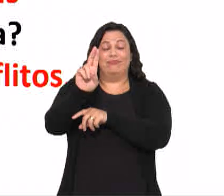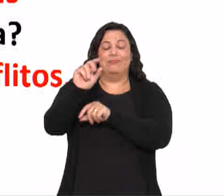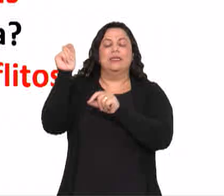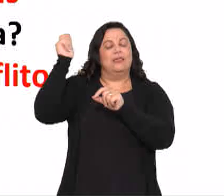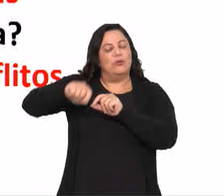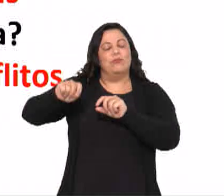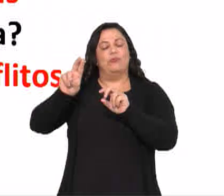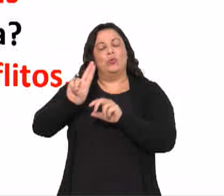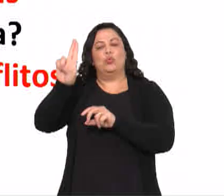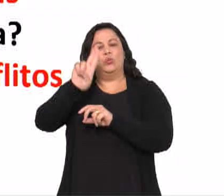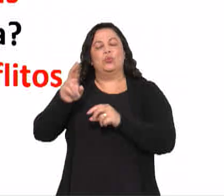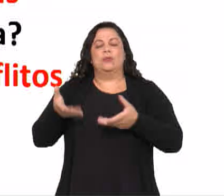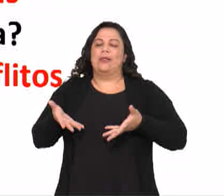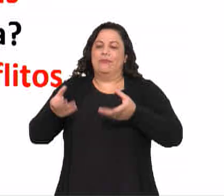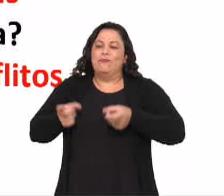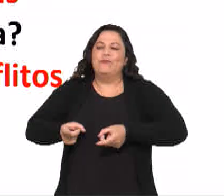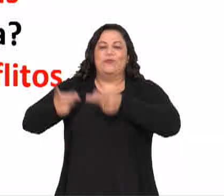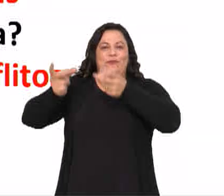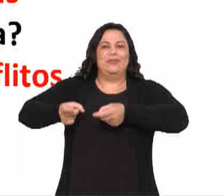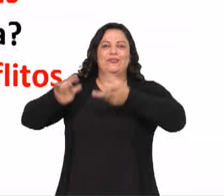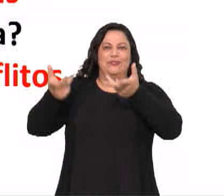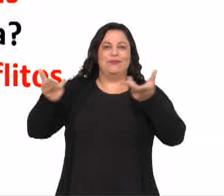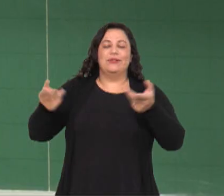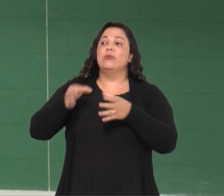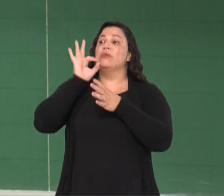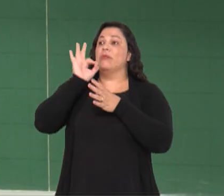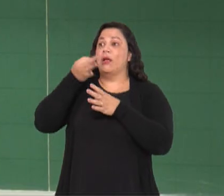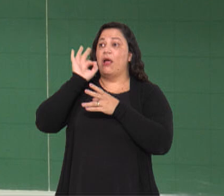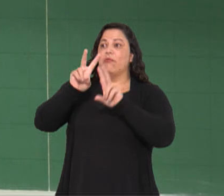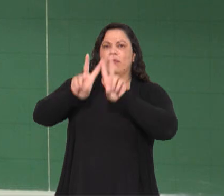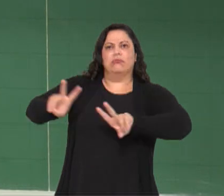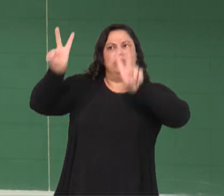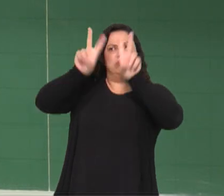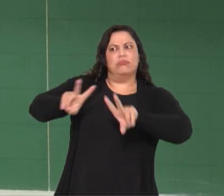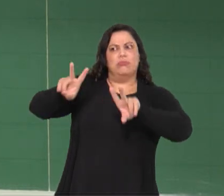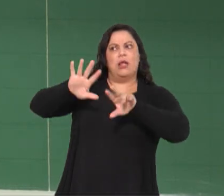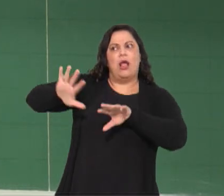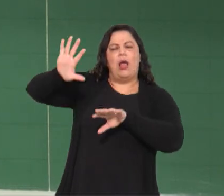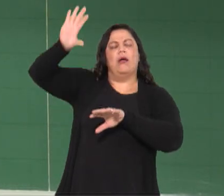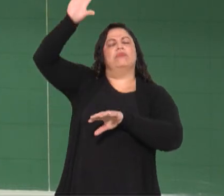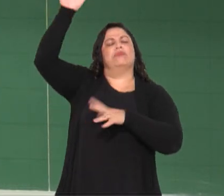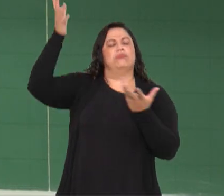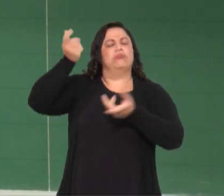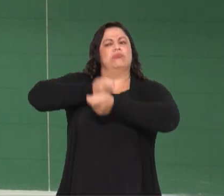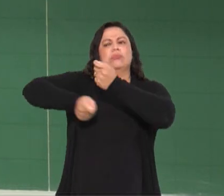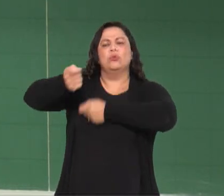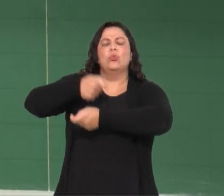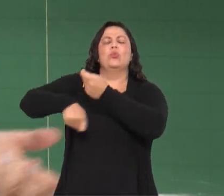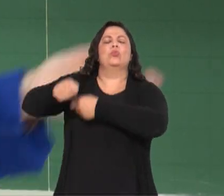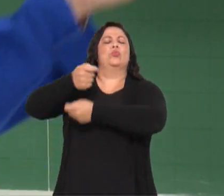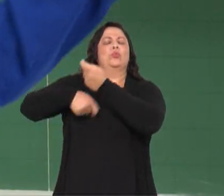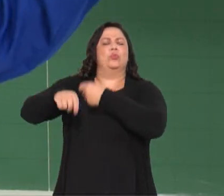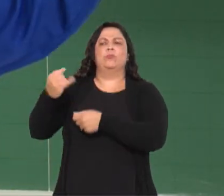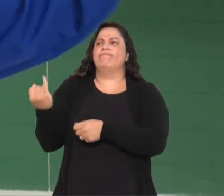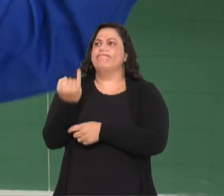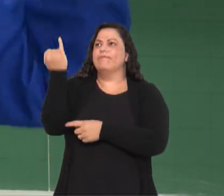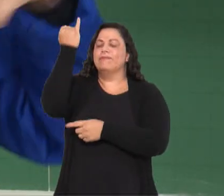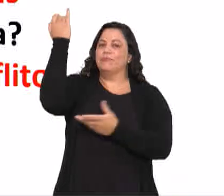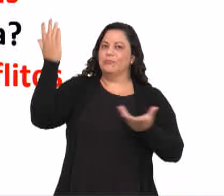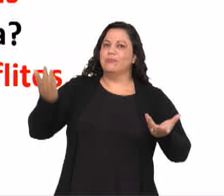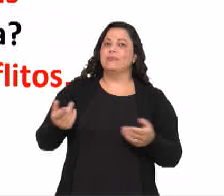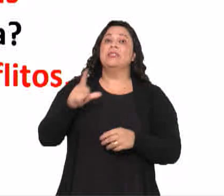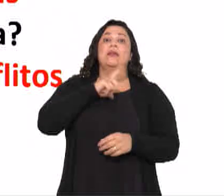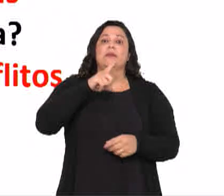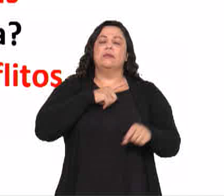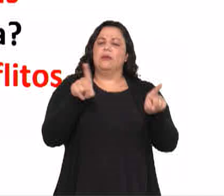O café era um produto que tinha um alto valor na exportação, então era um produto econômico muito importante. E nós tínhamos também